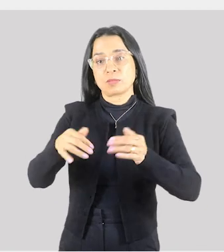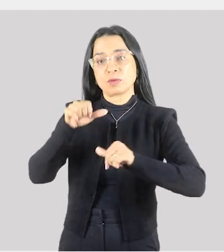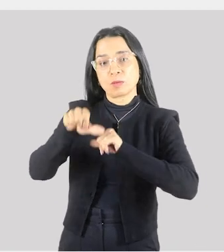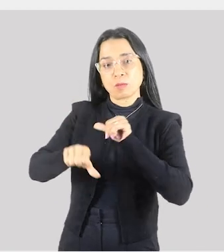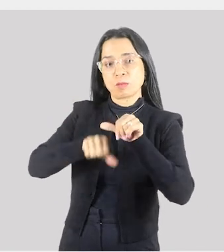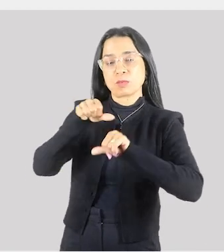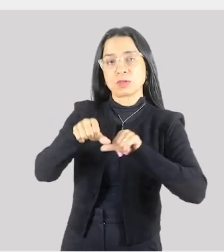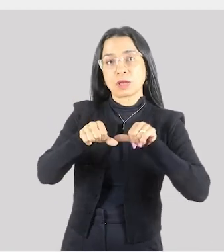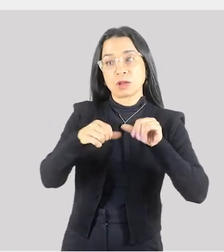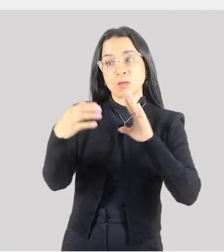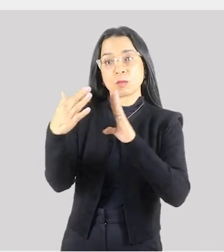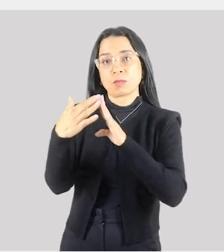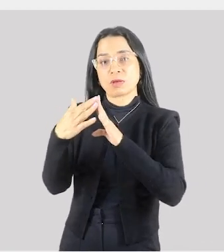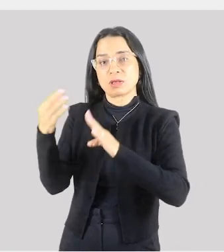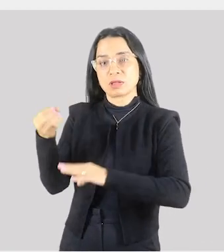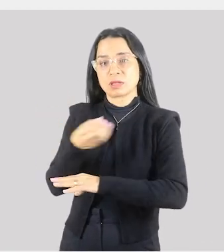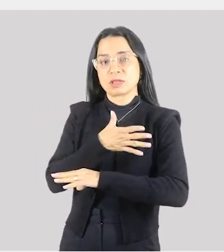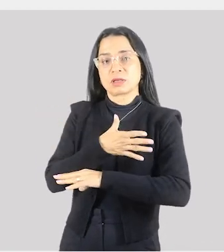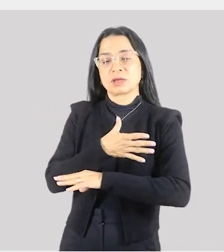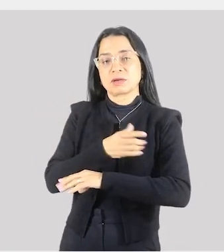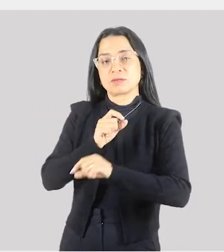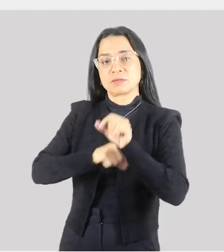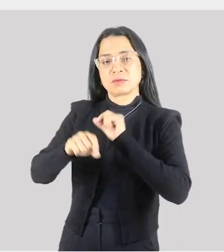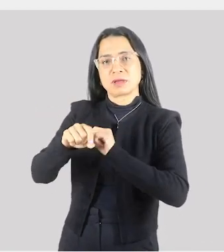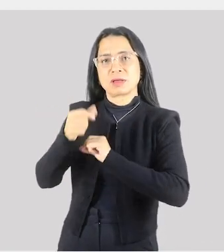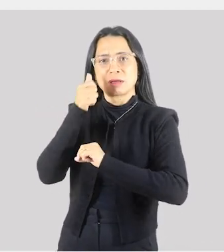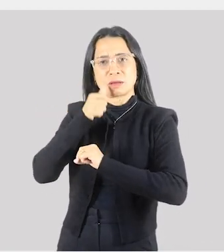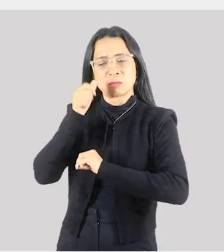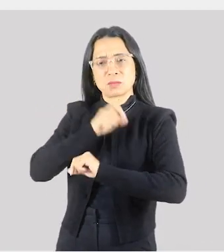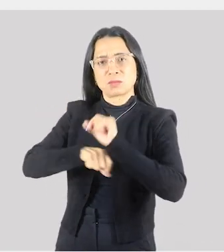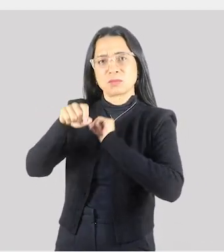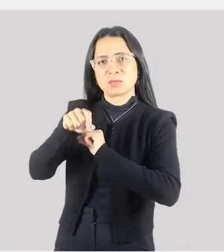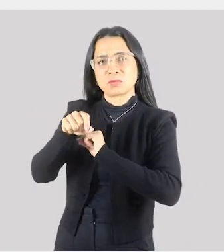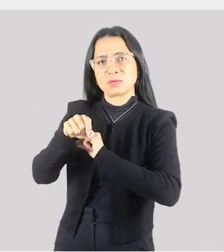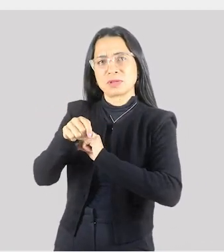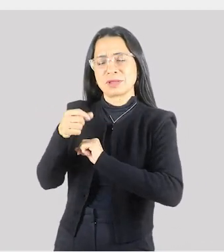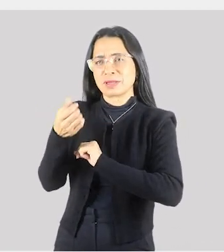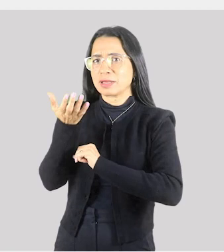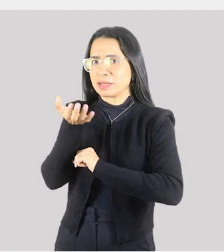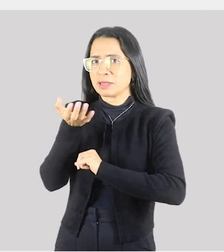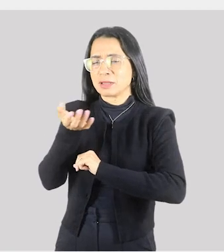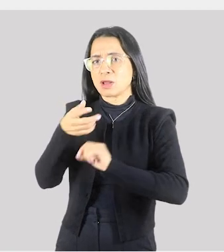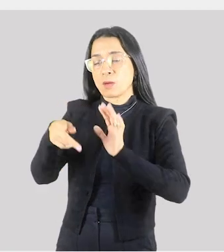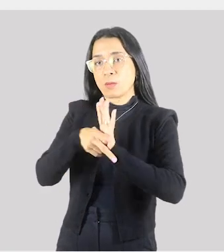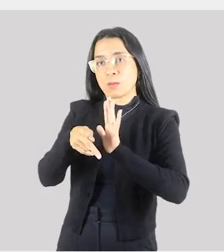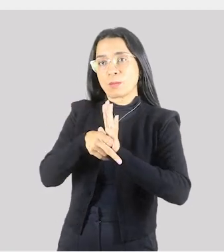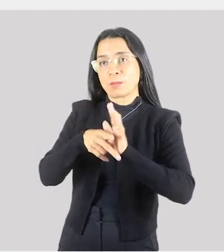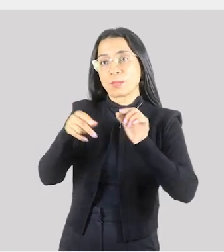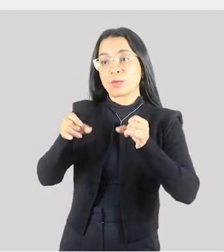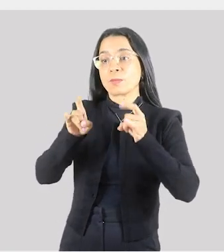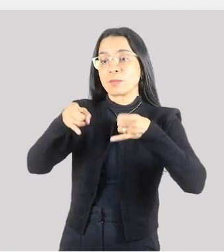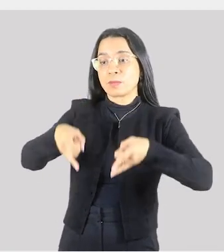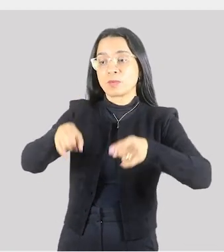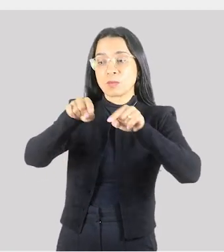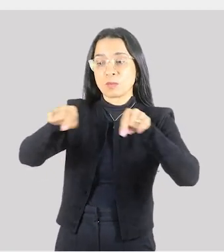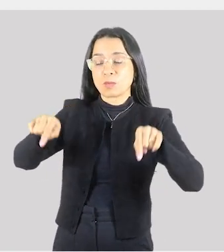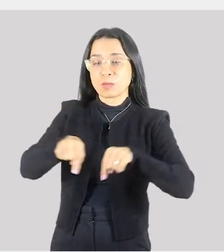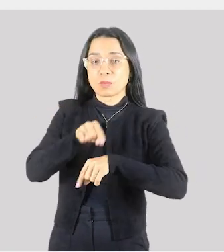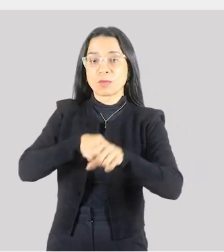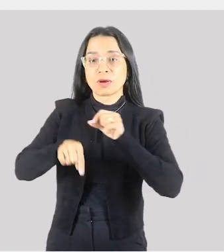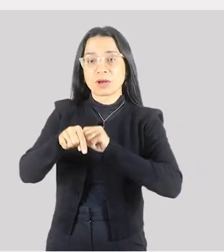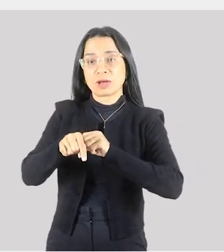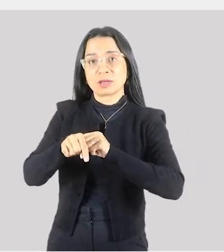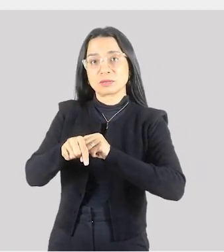próprio quarto, Gabriele tratou de decorar com papel de parede, o lado em que fica a janela. Pesquisou